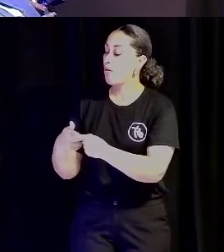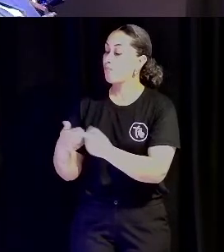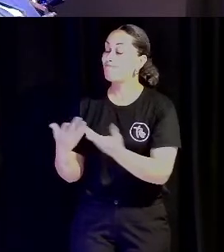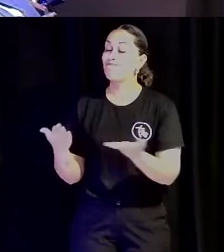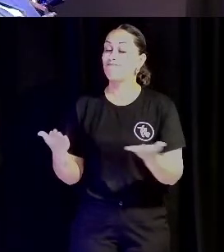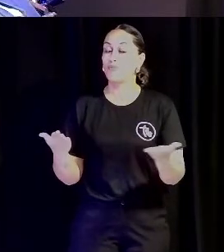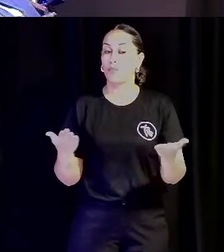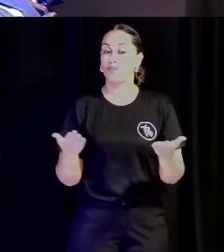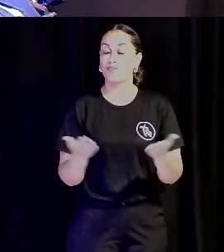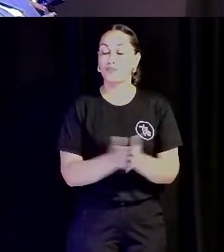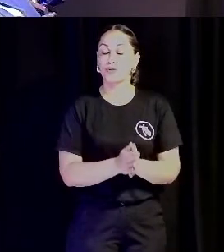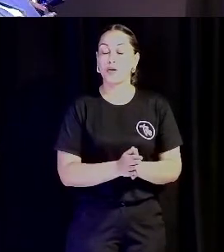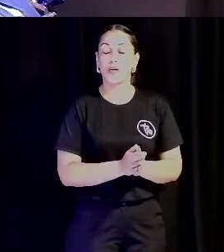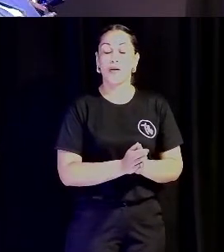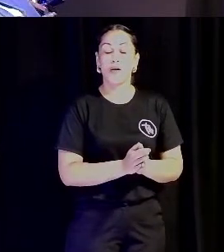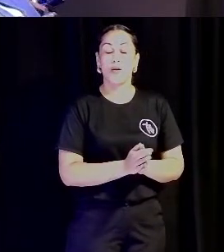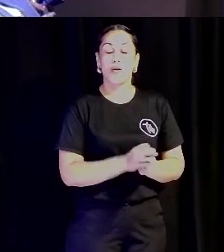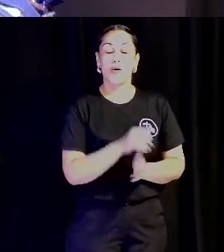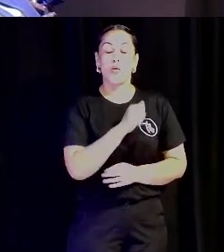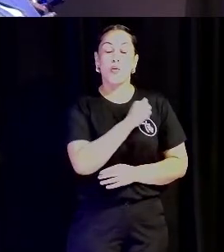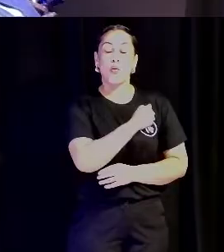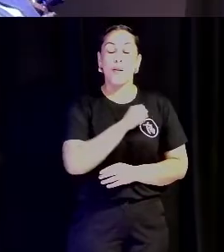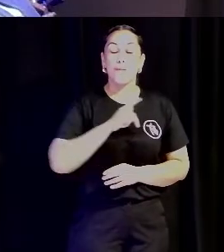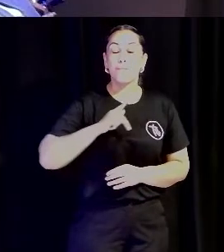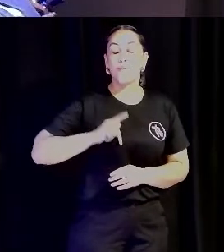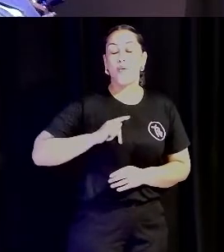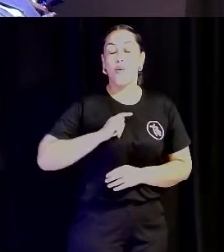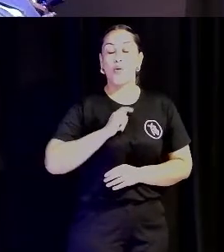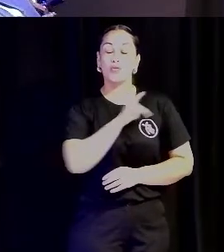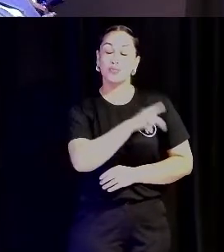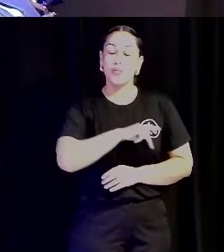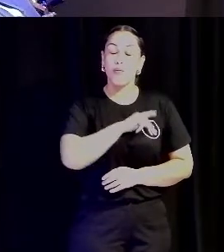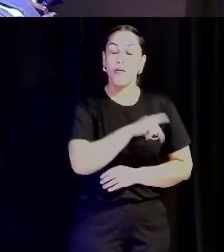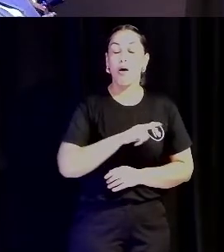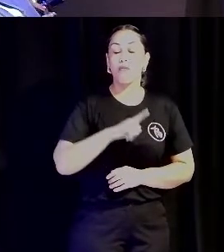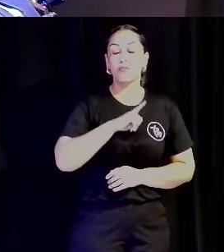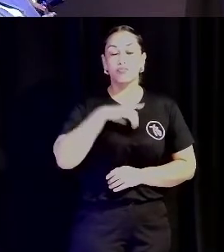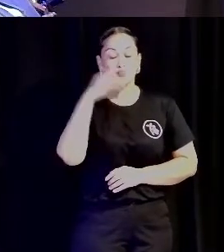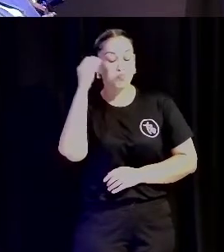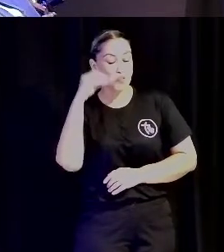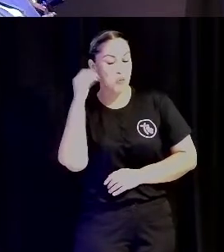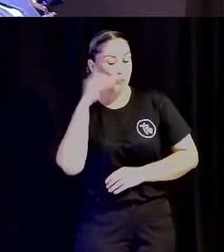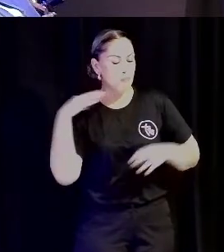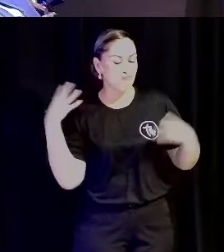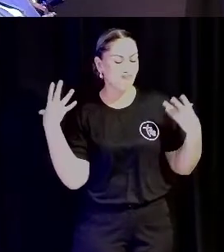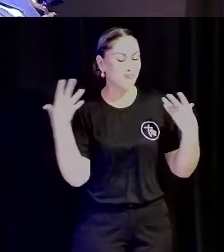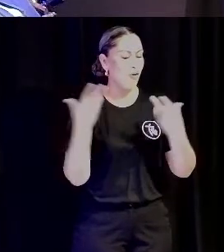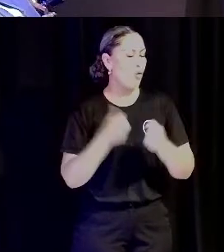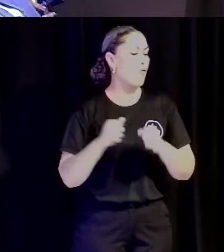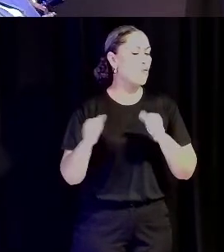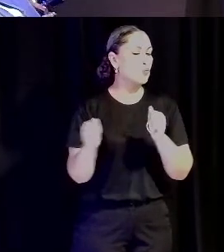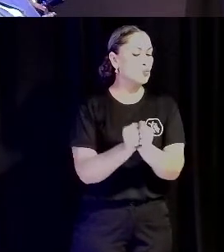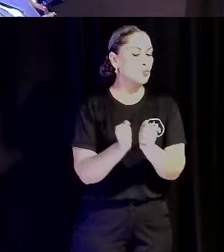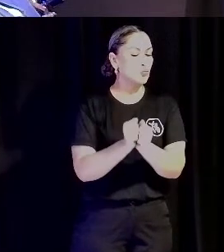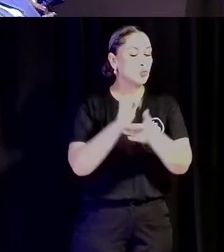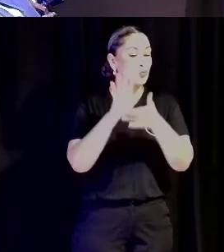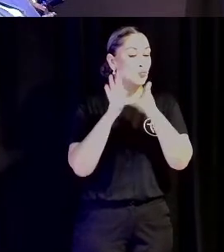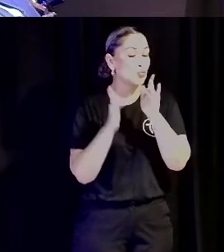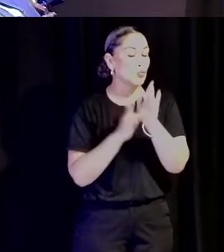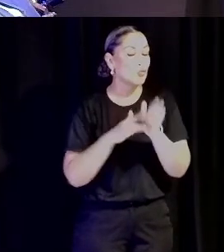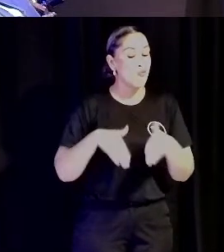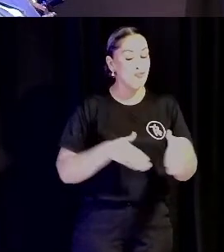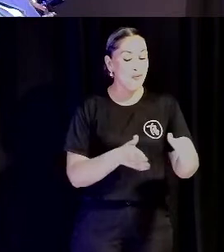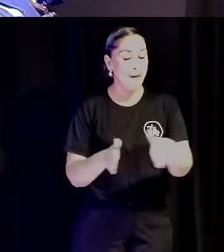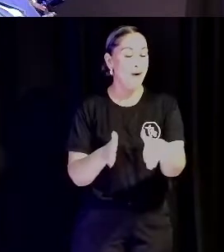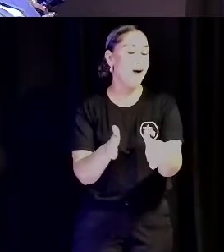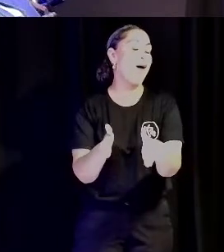Pois é, o apóstolo Paulo teve uma experiência extraordinária com Jesus no caminho